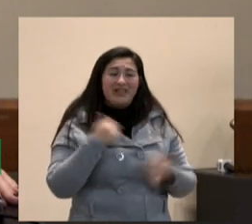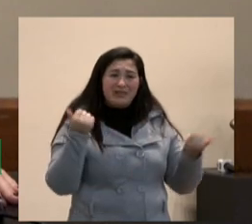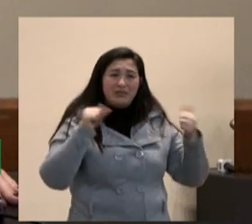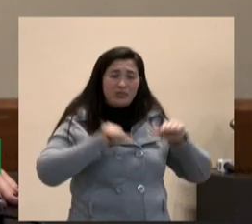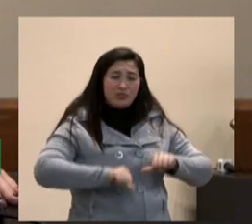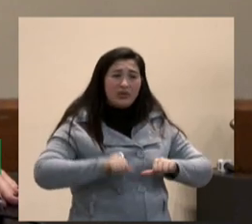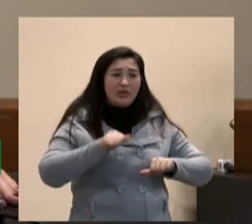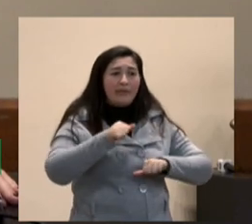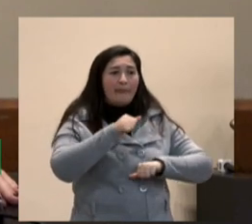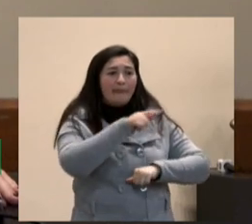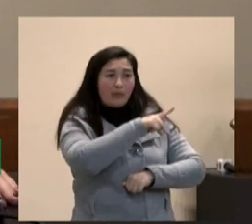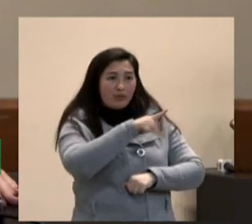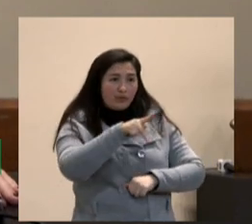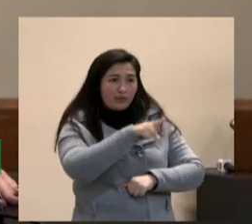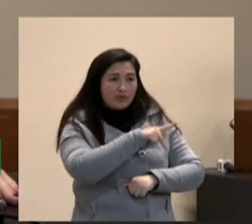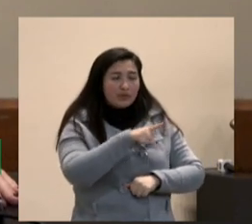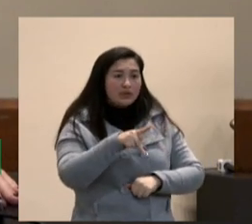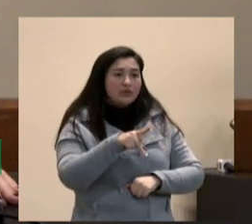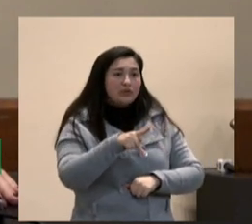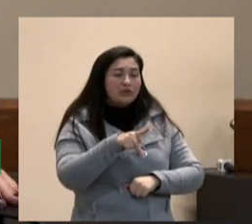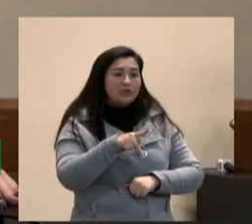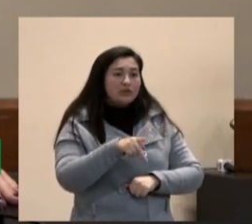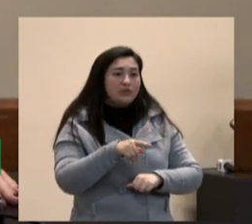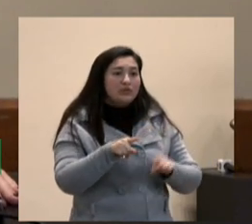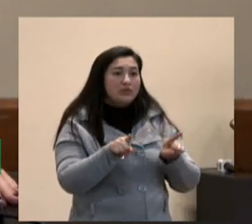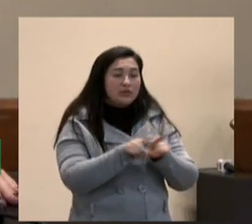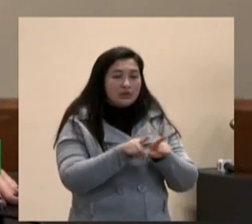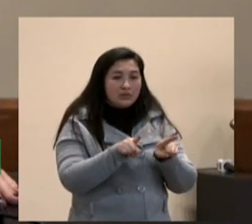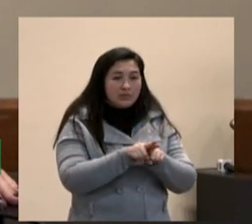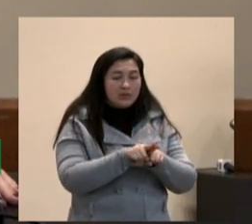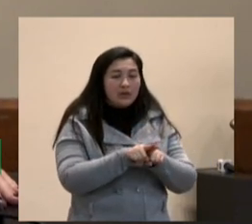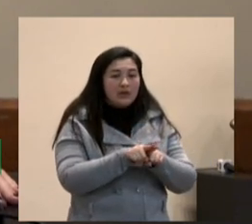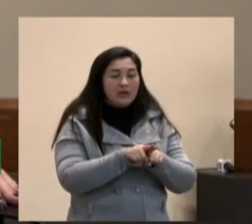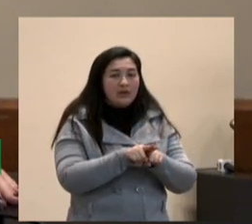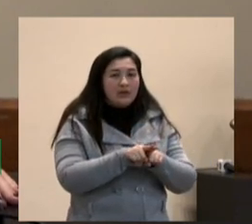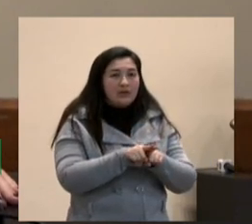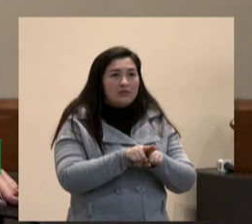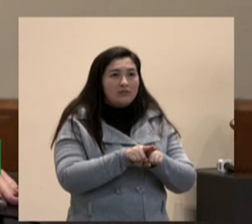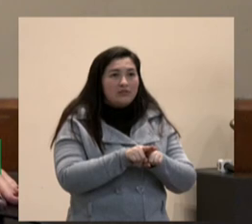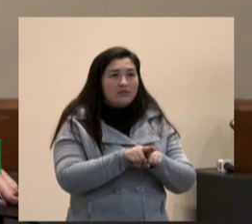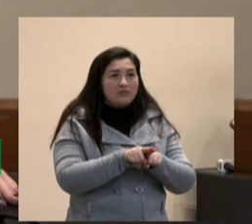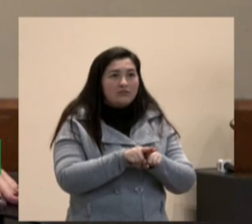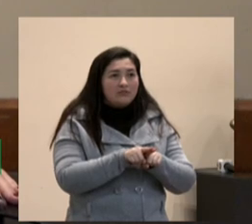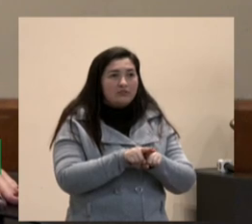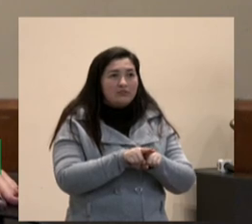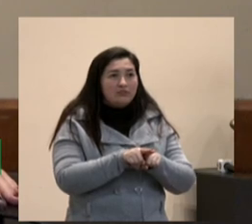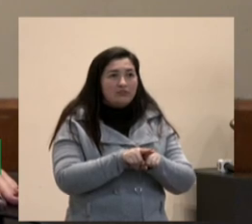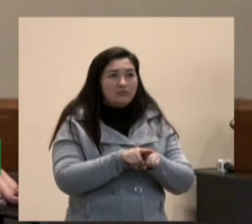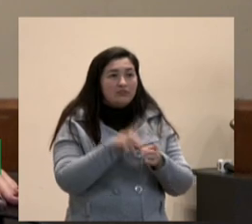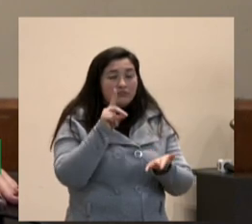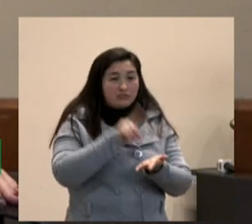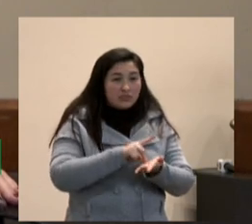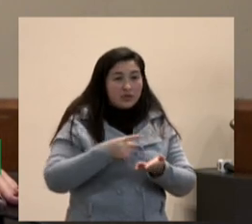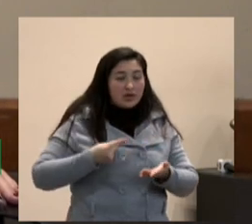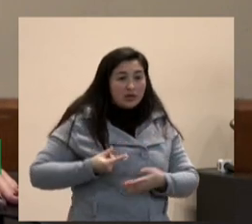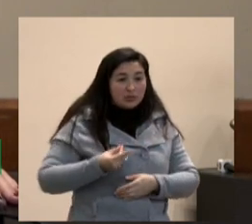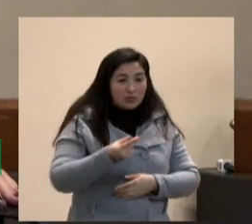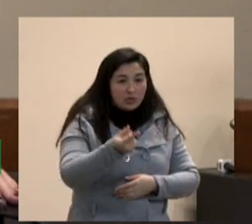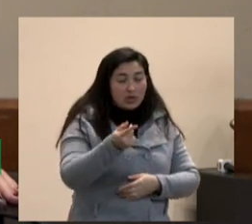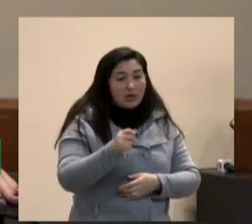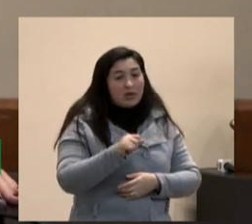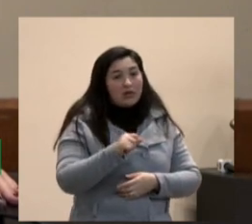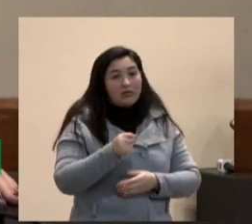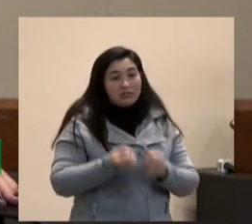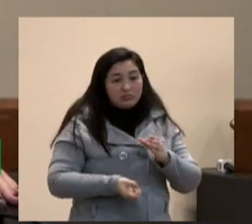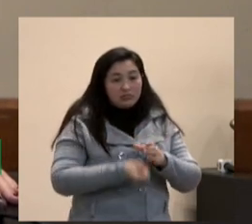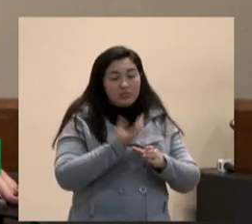de professoras, né, tanto de professoras efetivas nessas redes, de profissionais efetivas, com criação